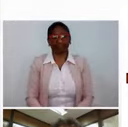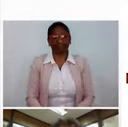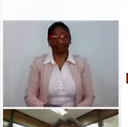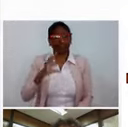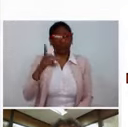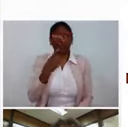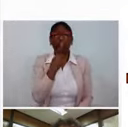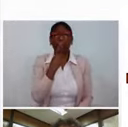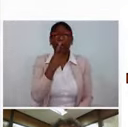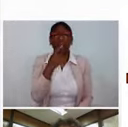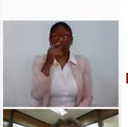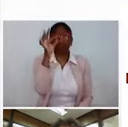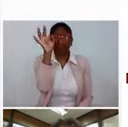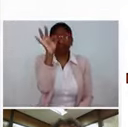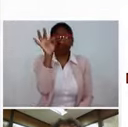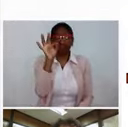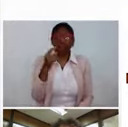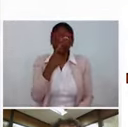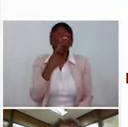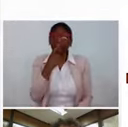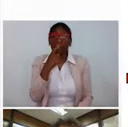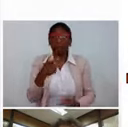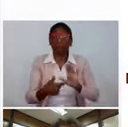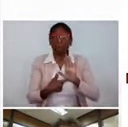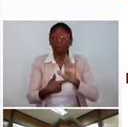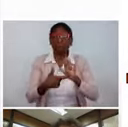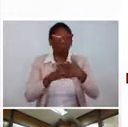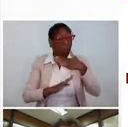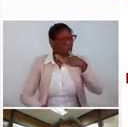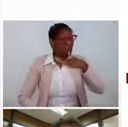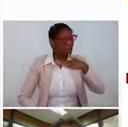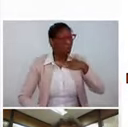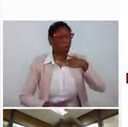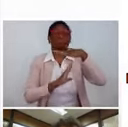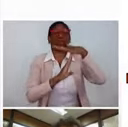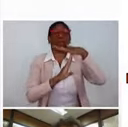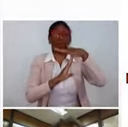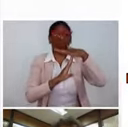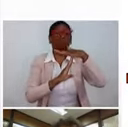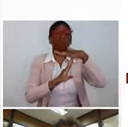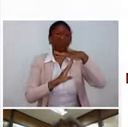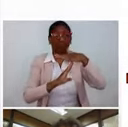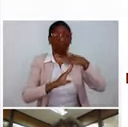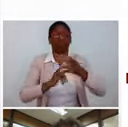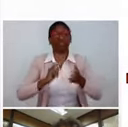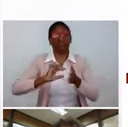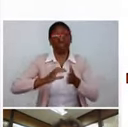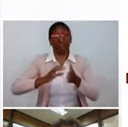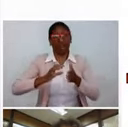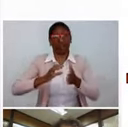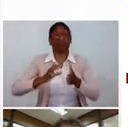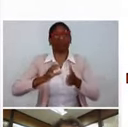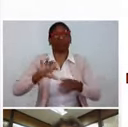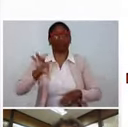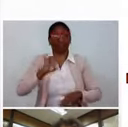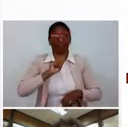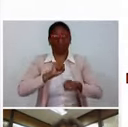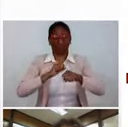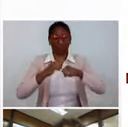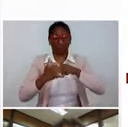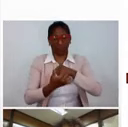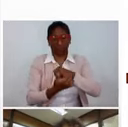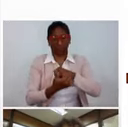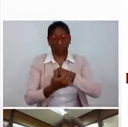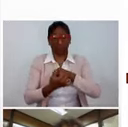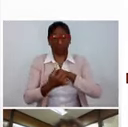as regiões indicadas em vermelho, elas estão no máximo de casos observados na semana. As indicadas em amarelo estão muito próximas